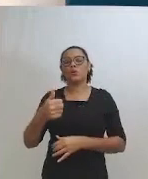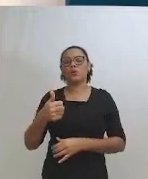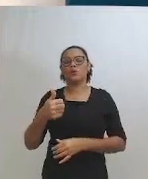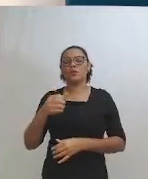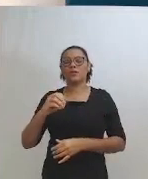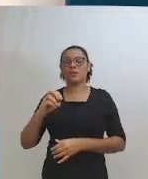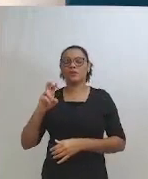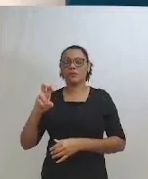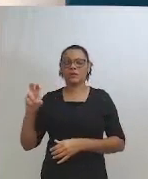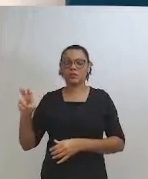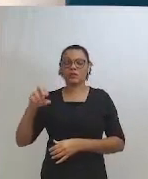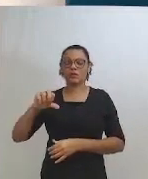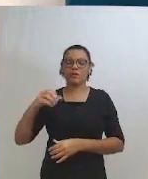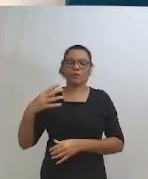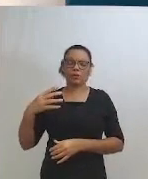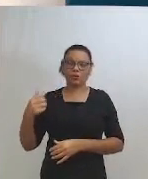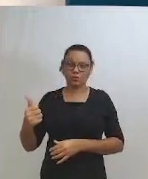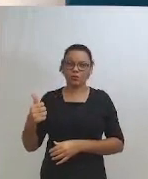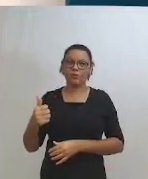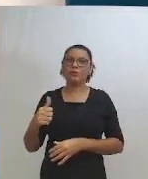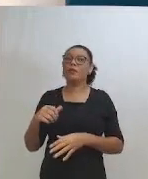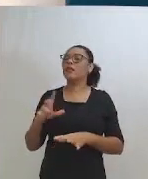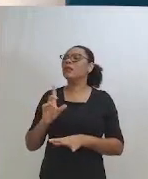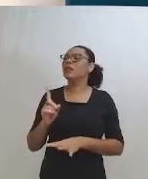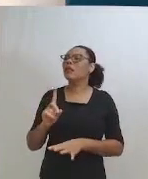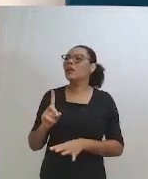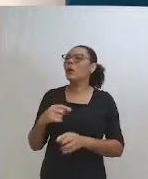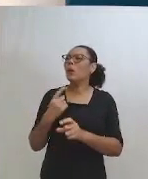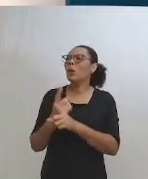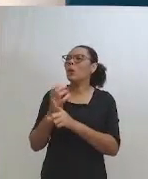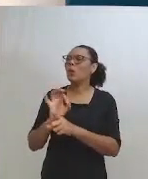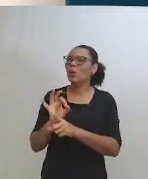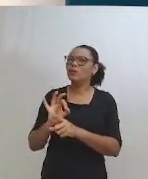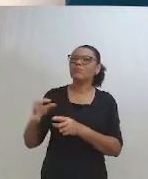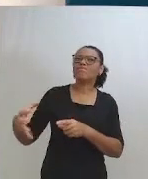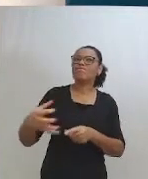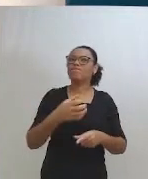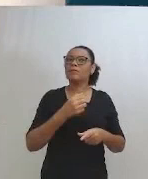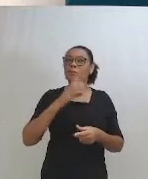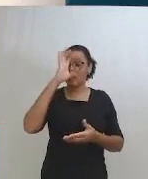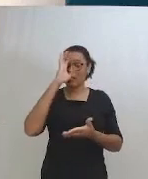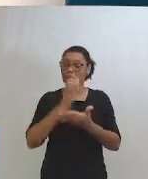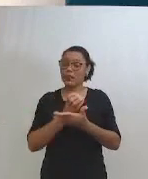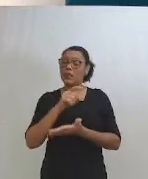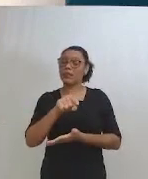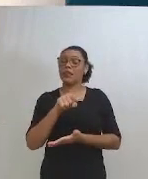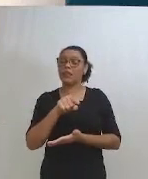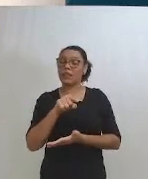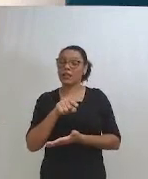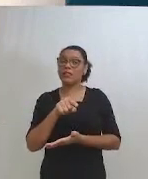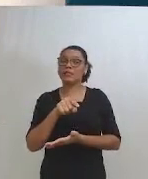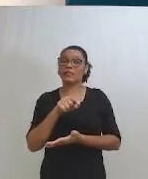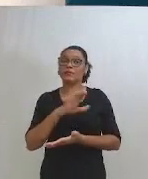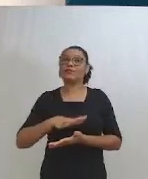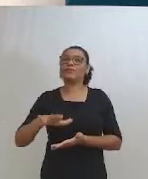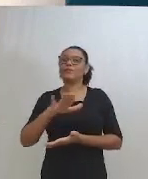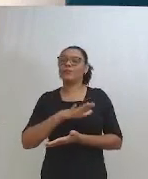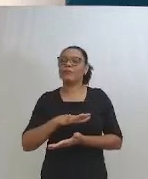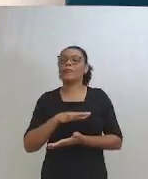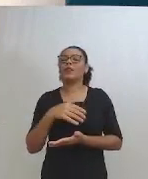1.055.941, não se encontra abarcada pela tese firmada no âmbito da repercussão geral em questão, tema